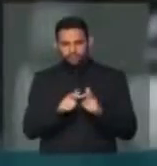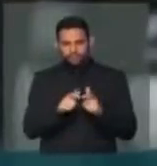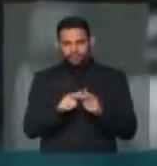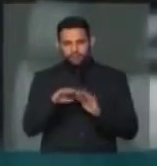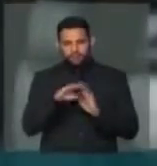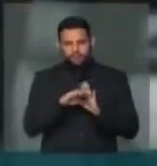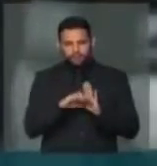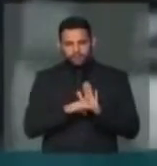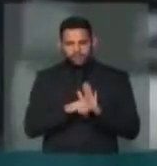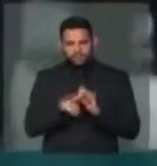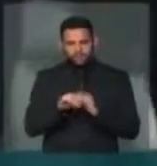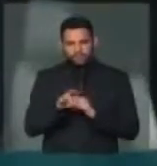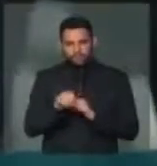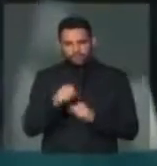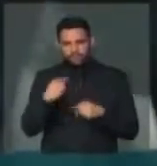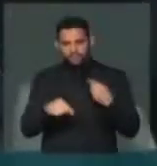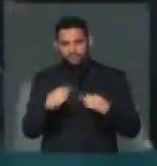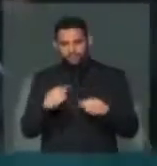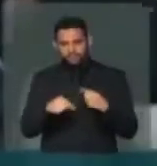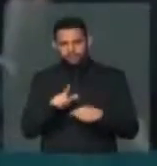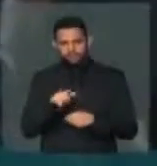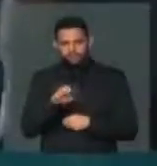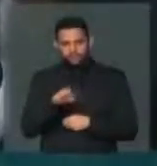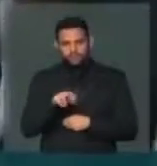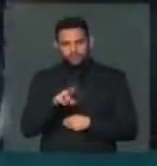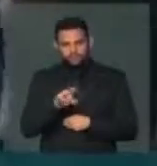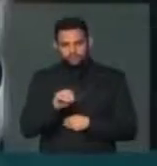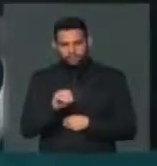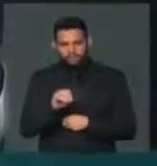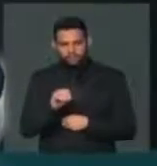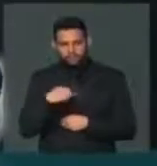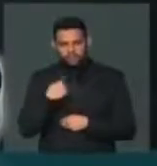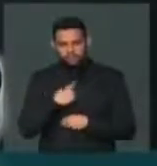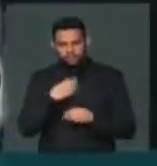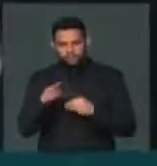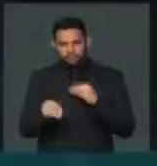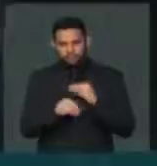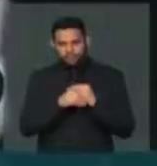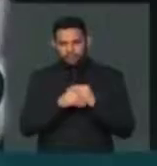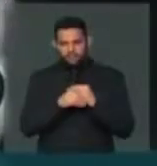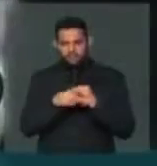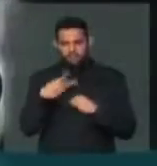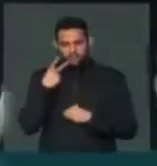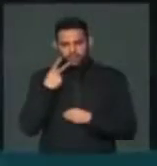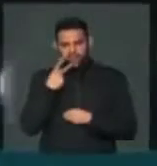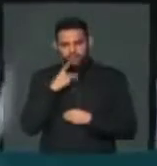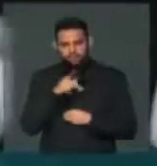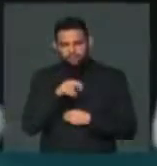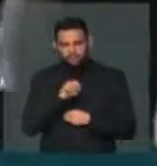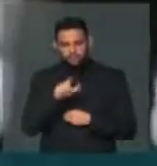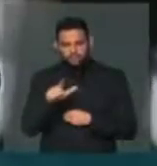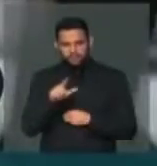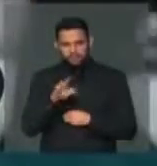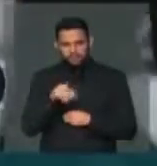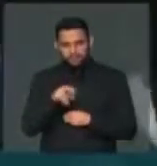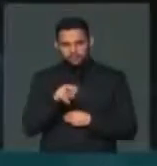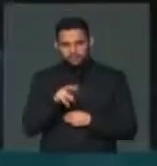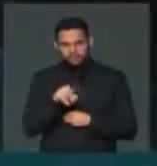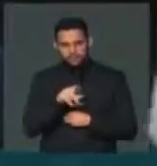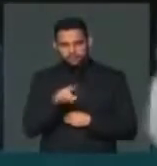política de convenient e o debate de gênero nós queríamos cumprimentar nosso vereador do pessoal lá Toninho